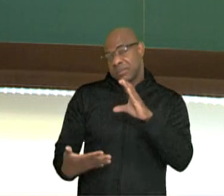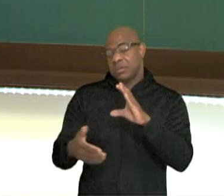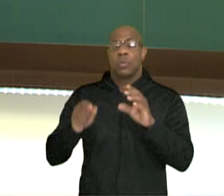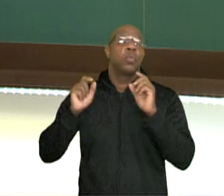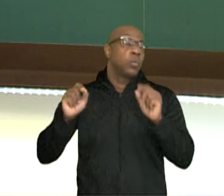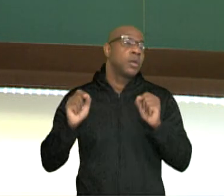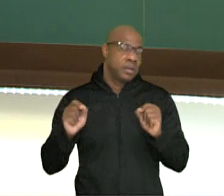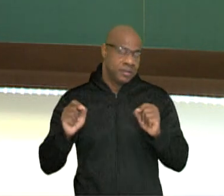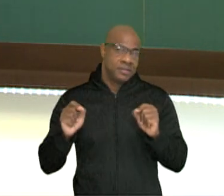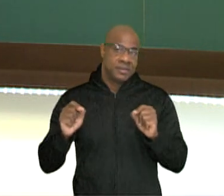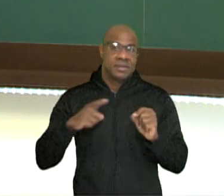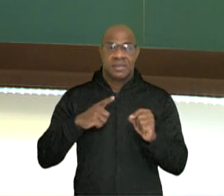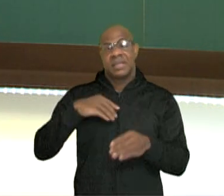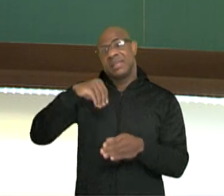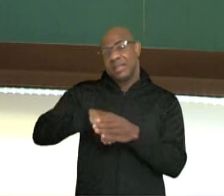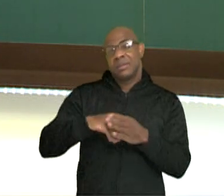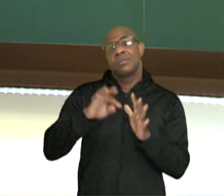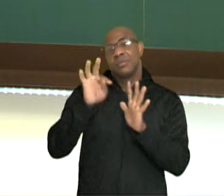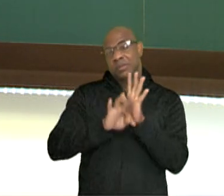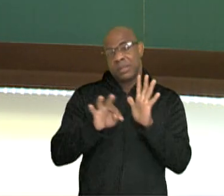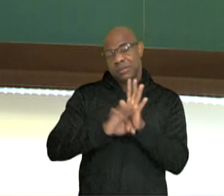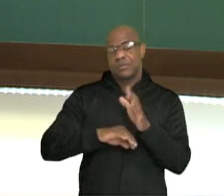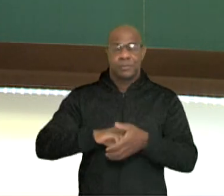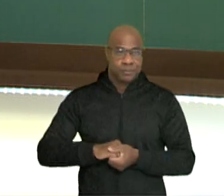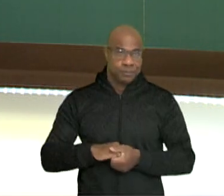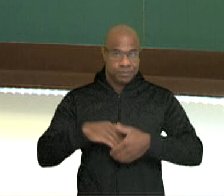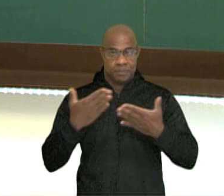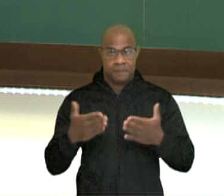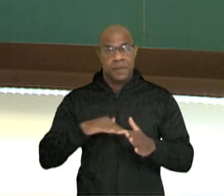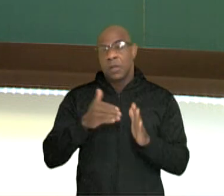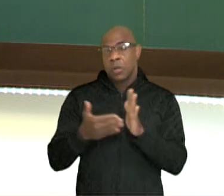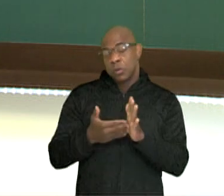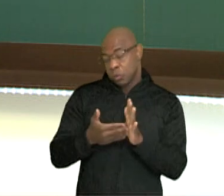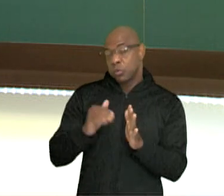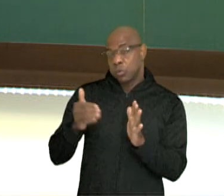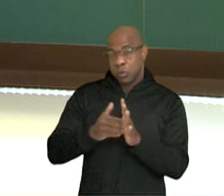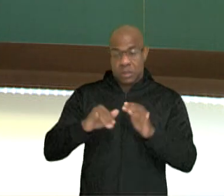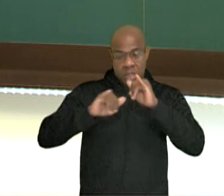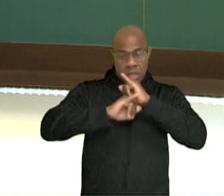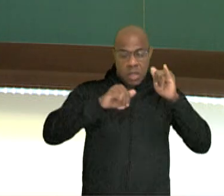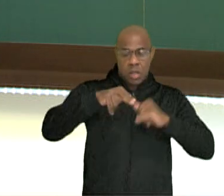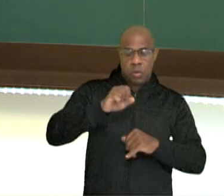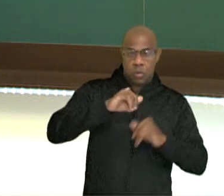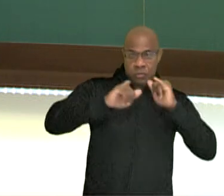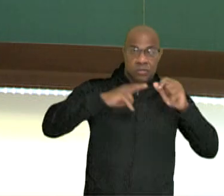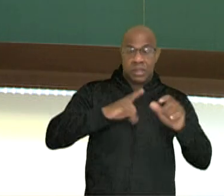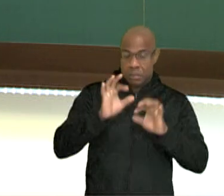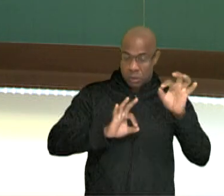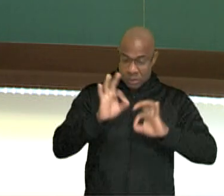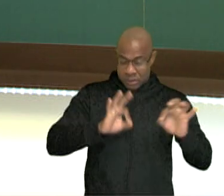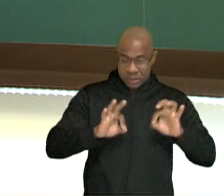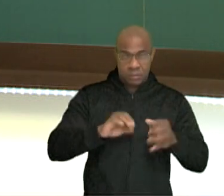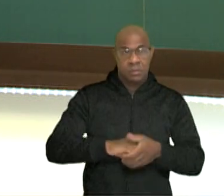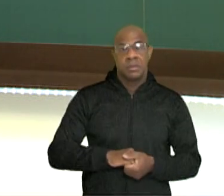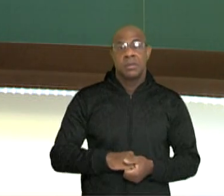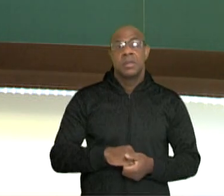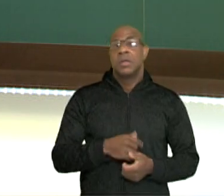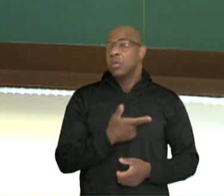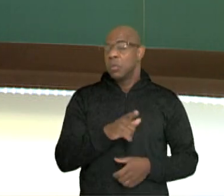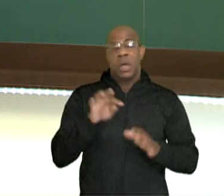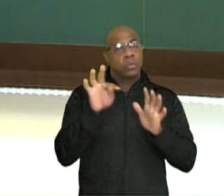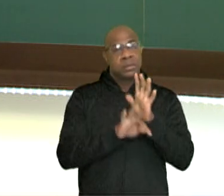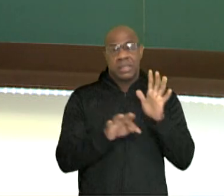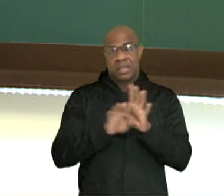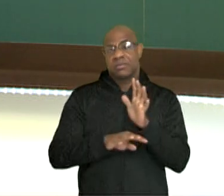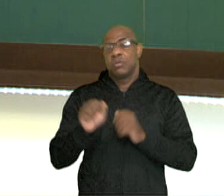características composicionais do nosso texto. Então, toda notícia ela tem uma organização, não é um texto como nós observamos